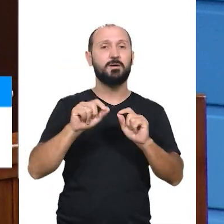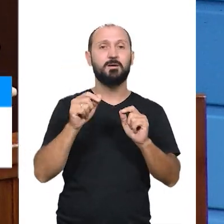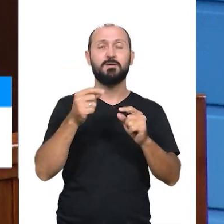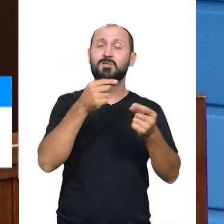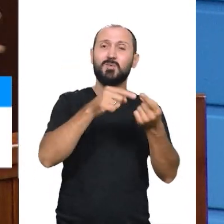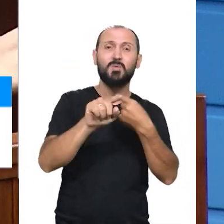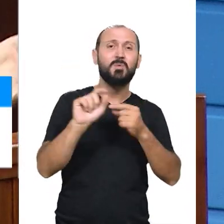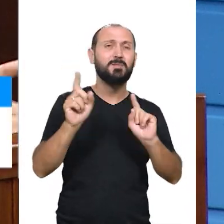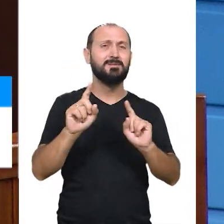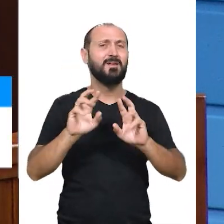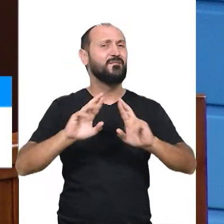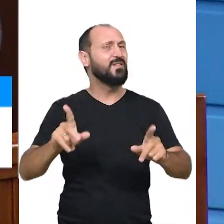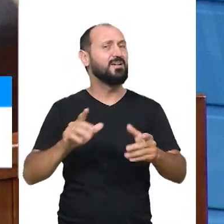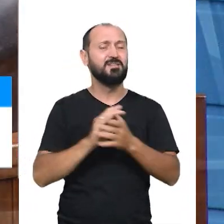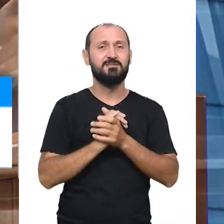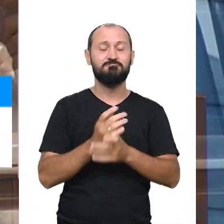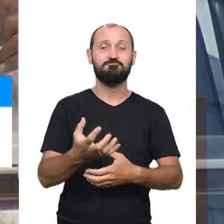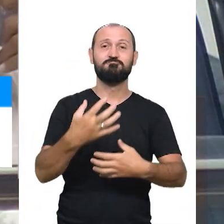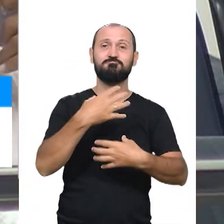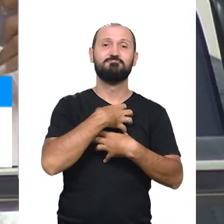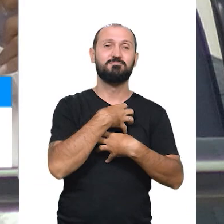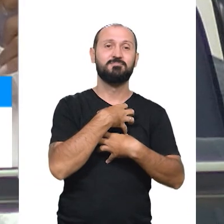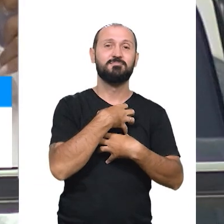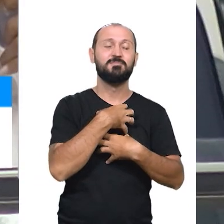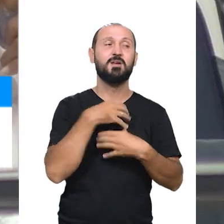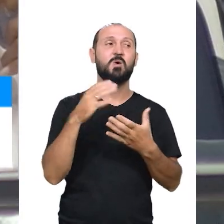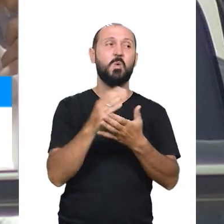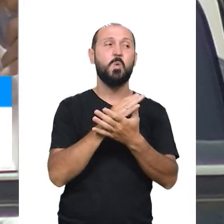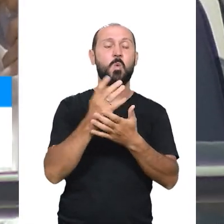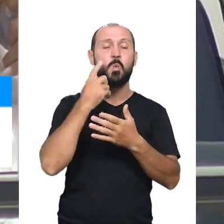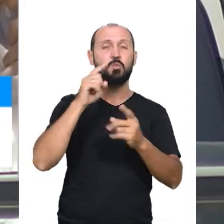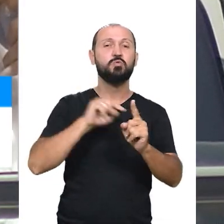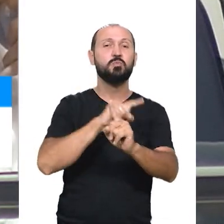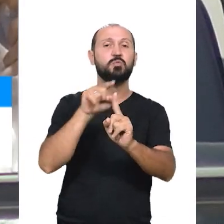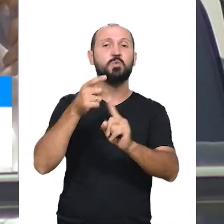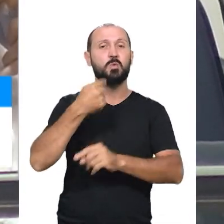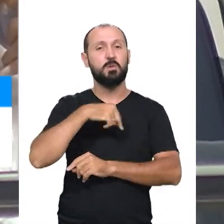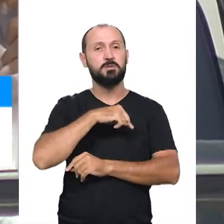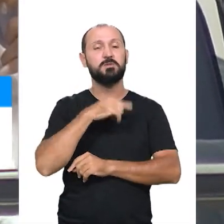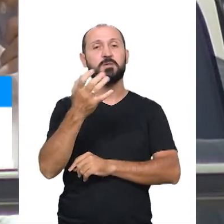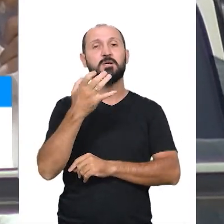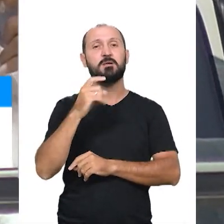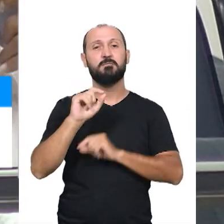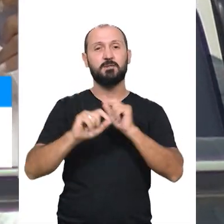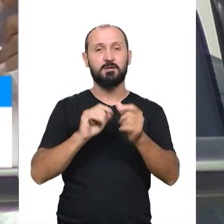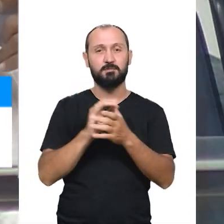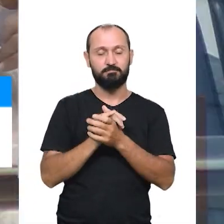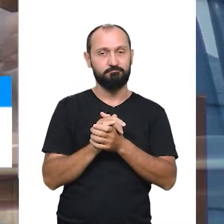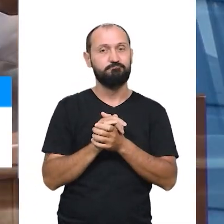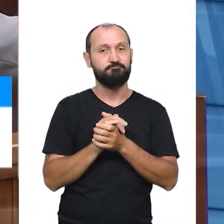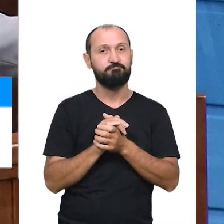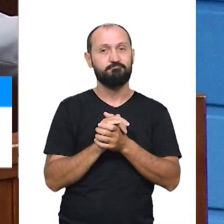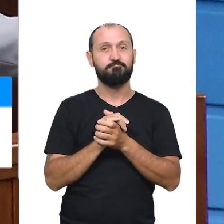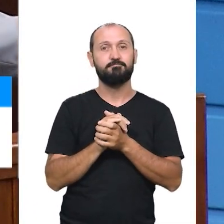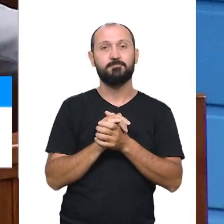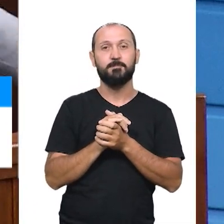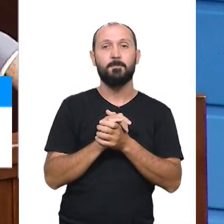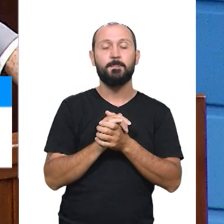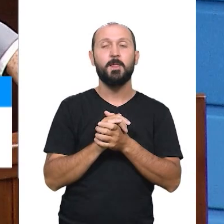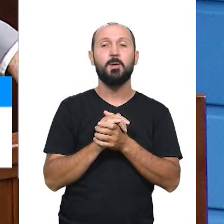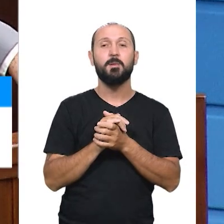aqui não agradou, pelo contrário, frustrou os objetivos que nós pretendíamos da audiência, até